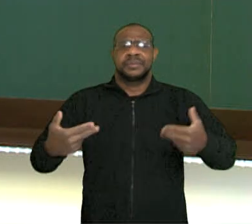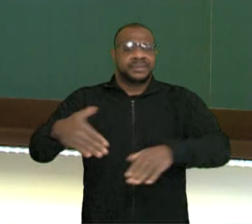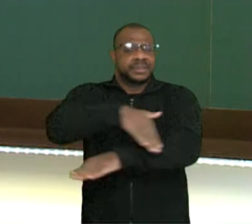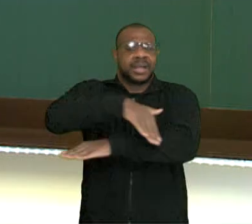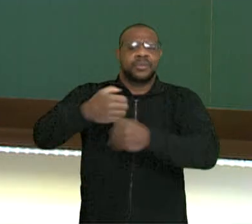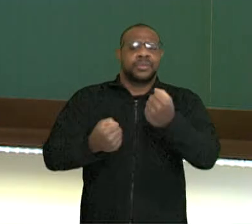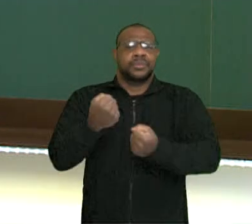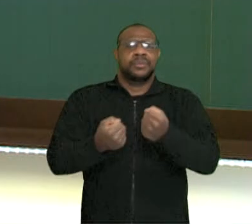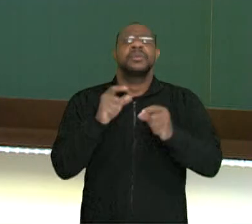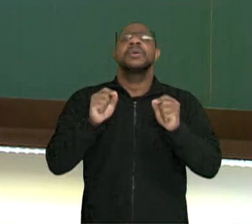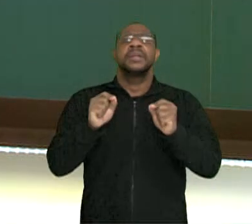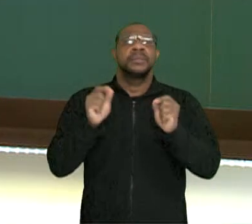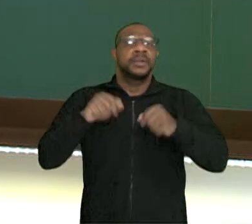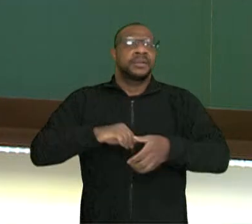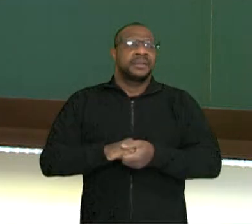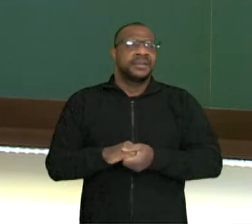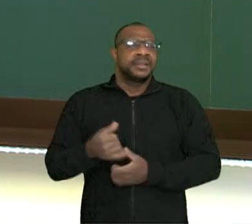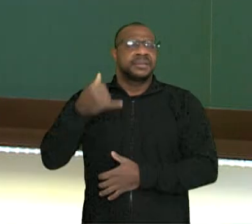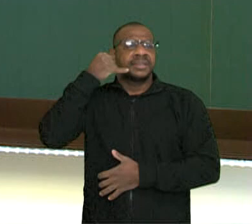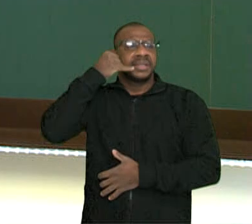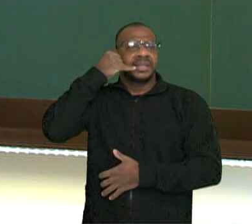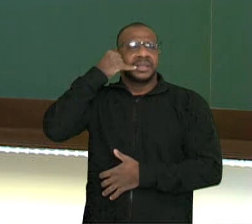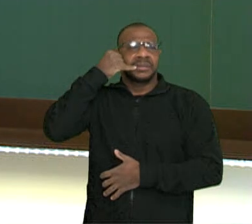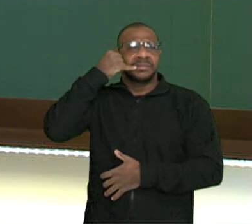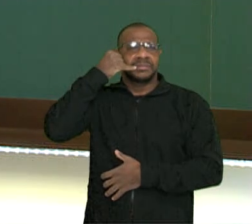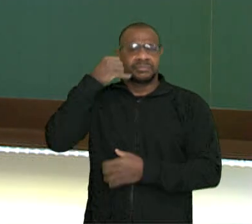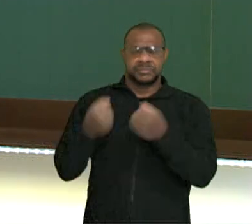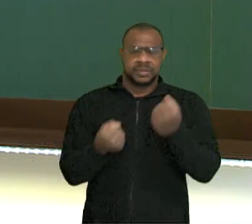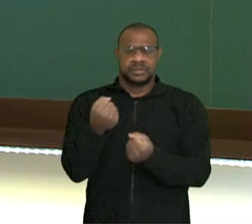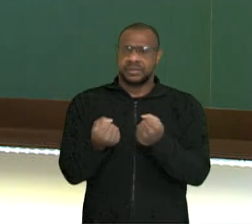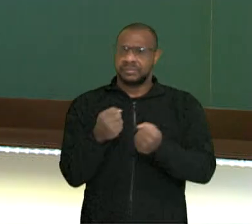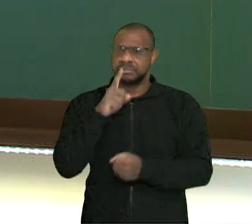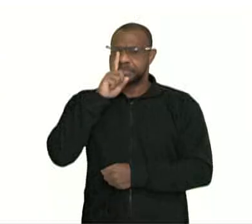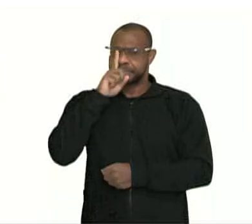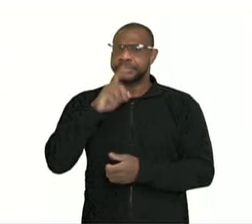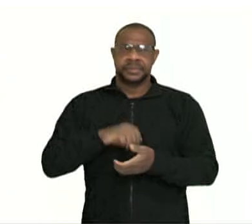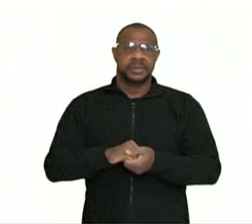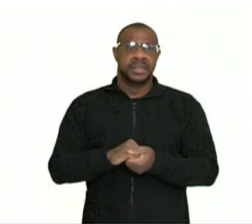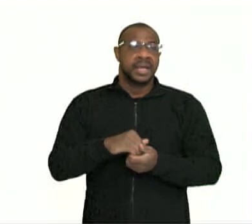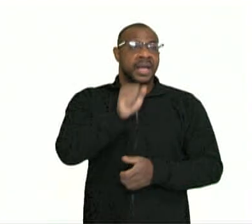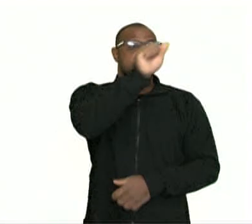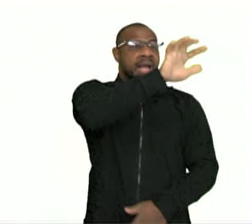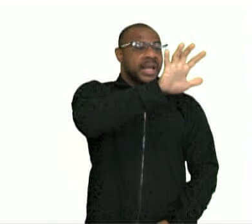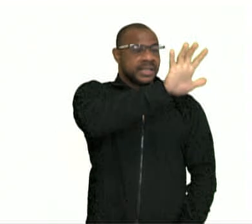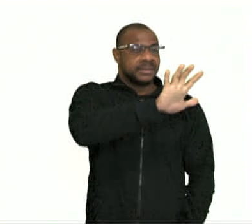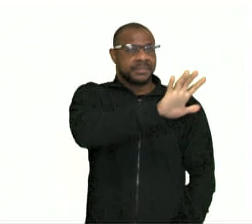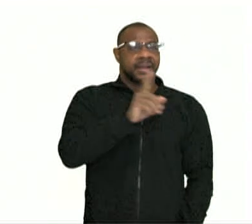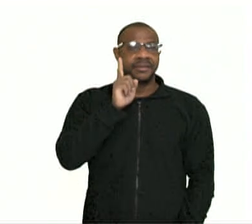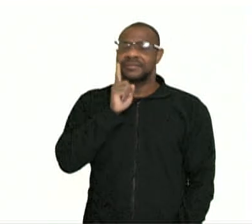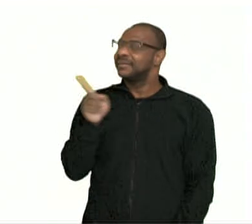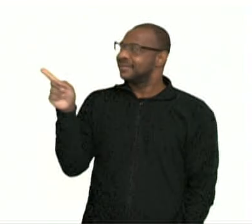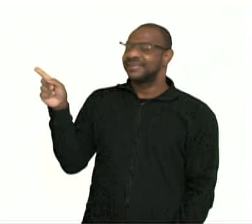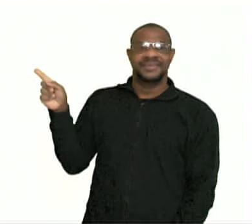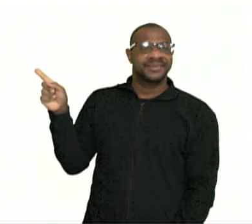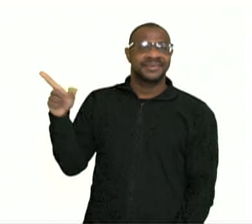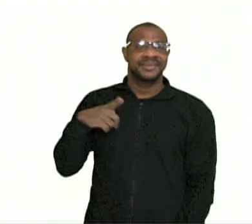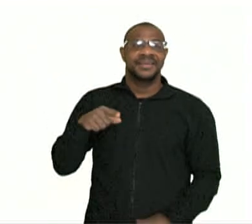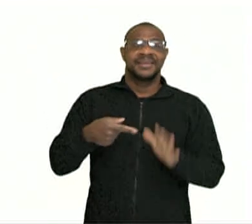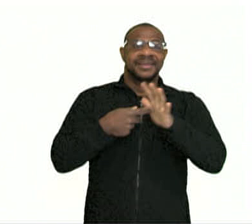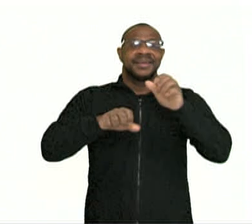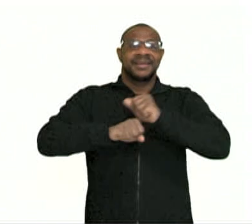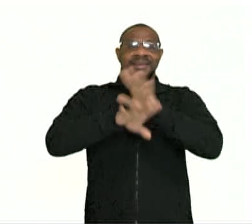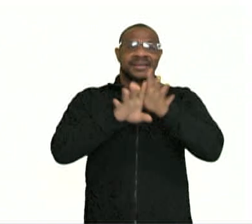aqui o panfleto, ó, celular e direção, uma ligação perigosa. As imagens aqui, ó, está bem,